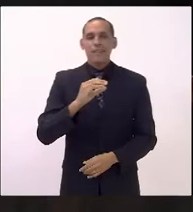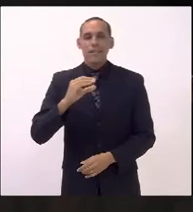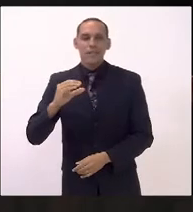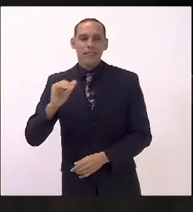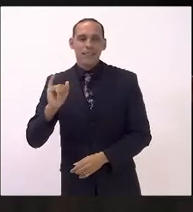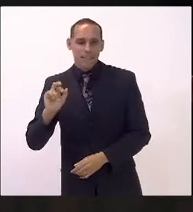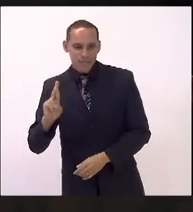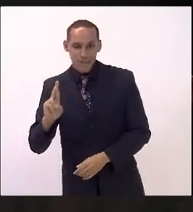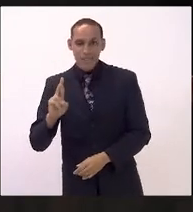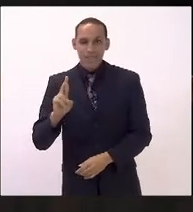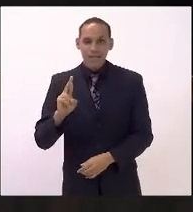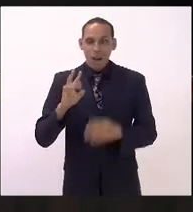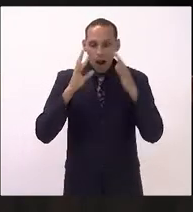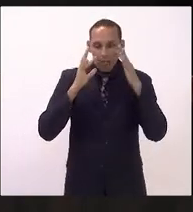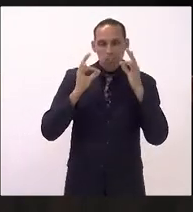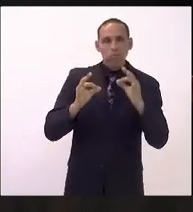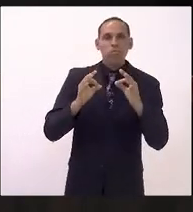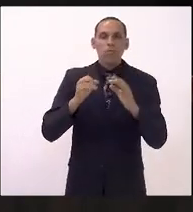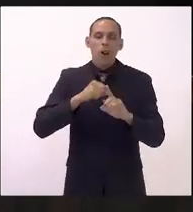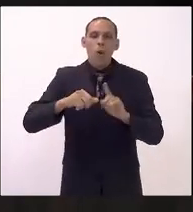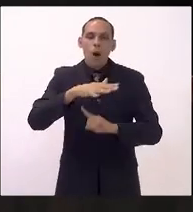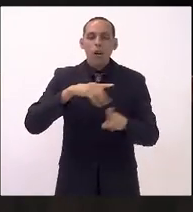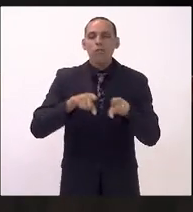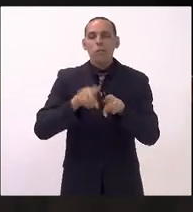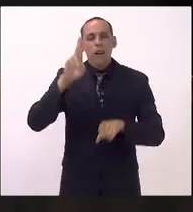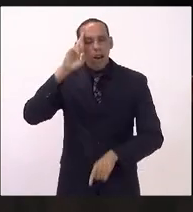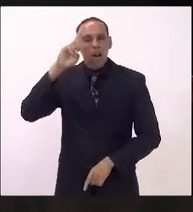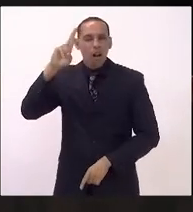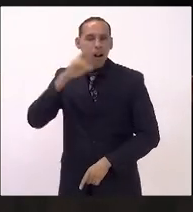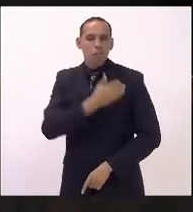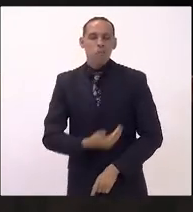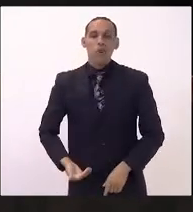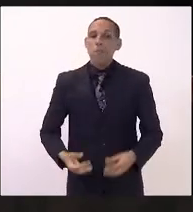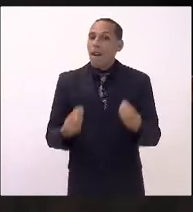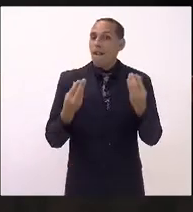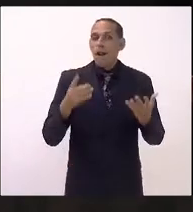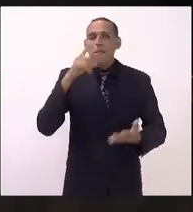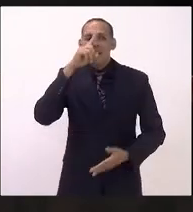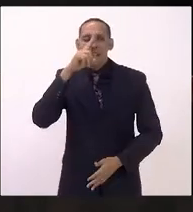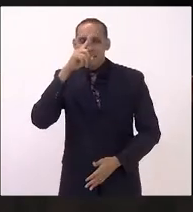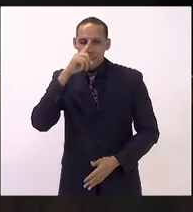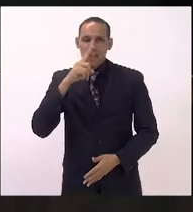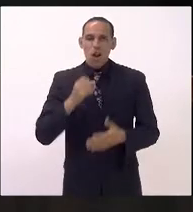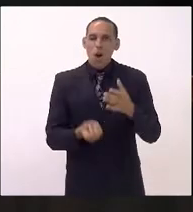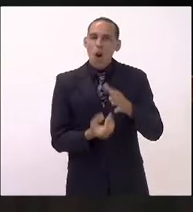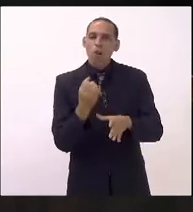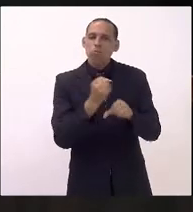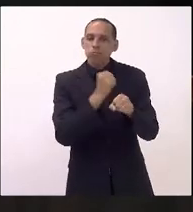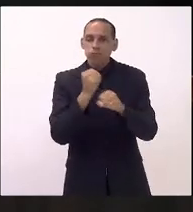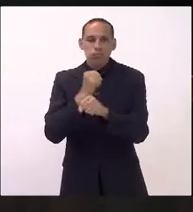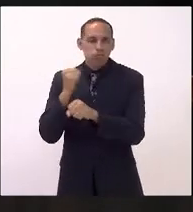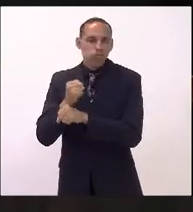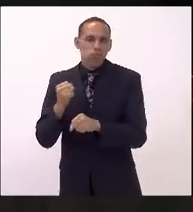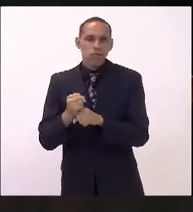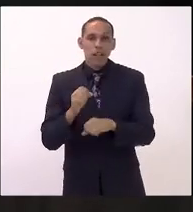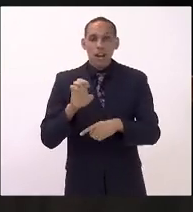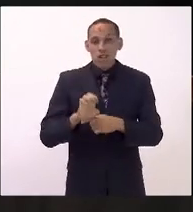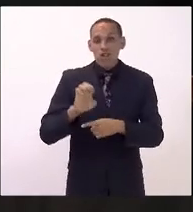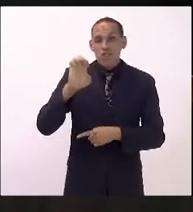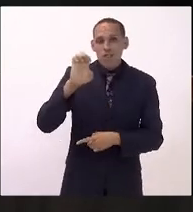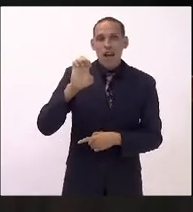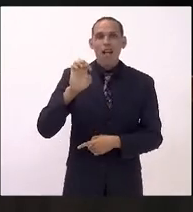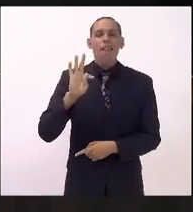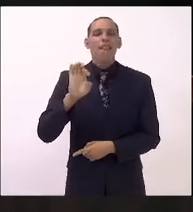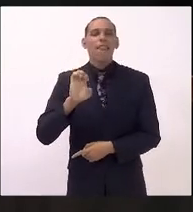da sociedade e das autoridades públicas para o perigo da construção de um Estado teocrático em um